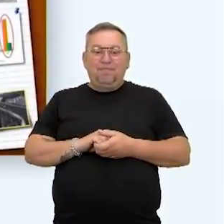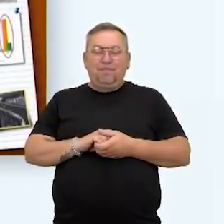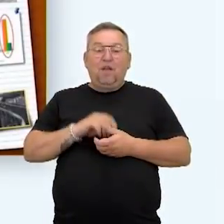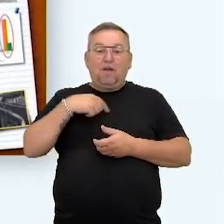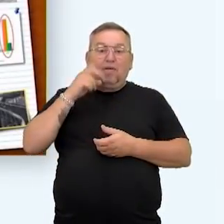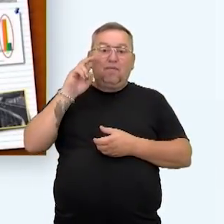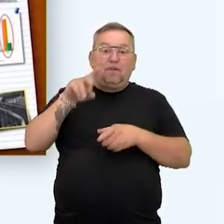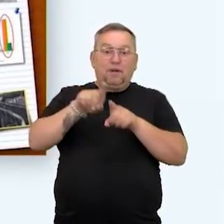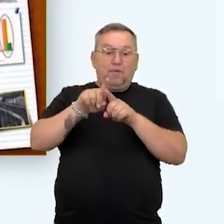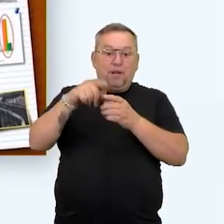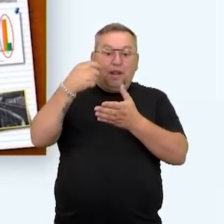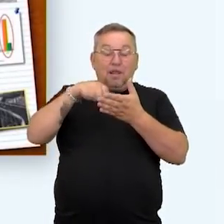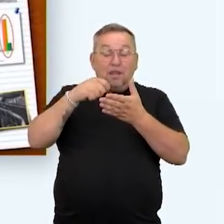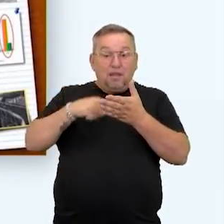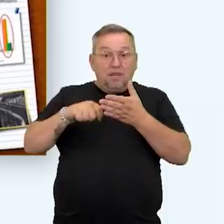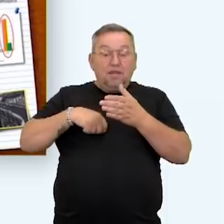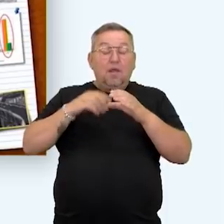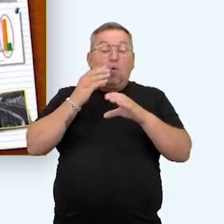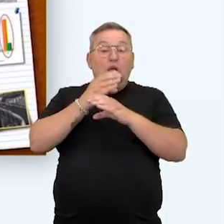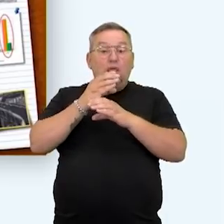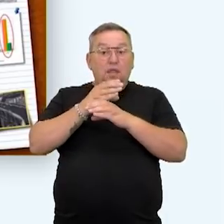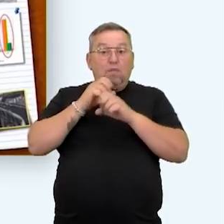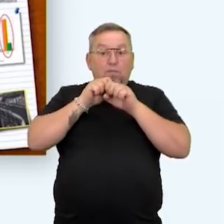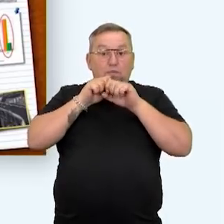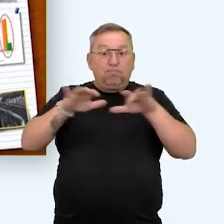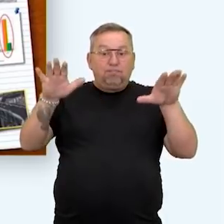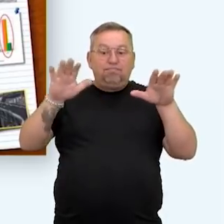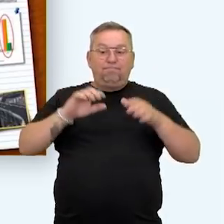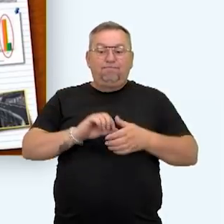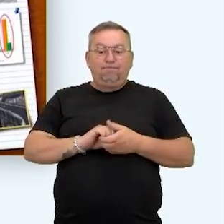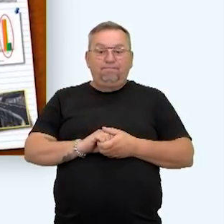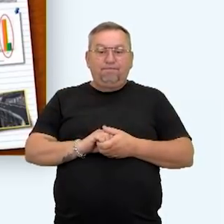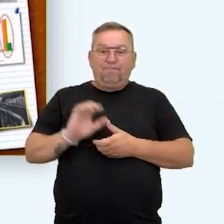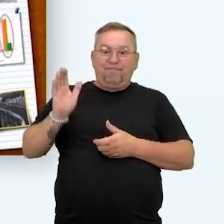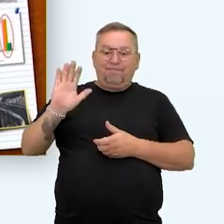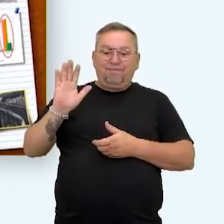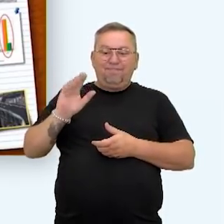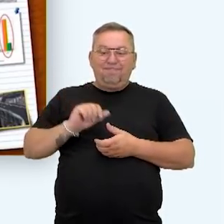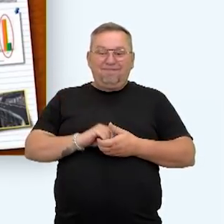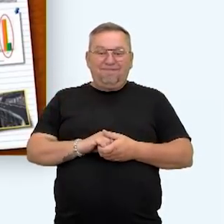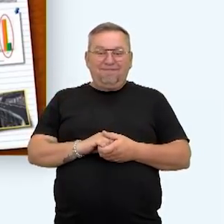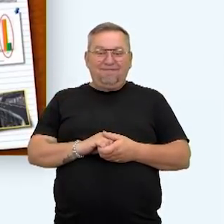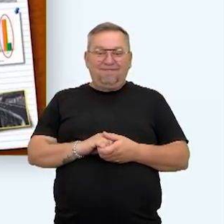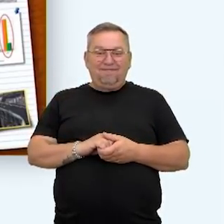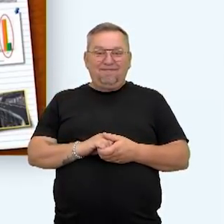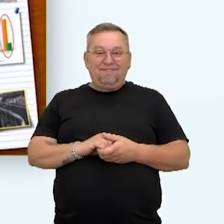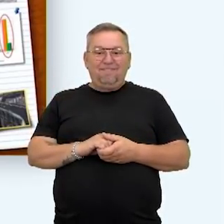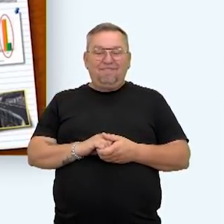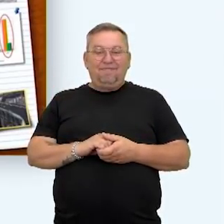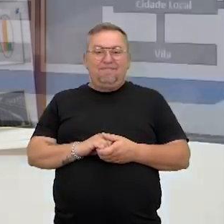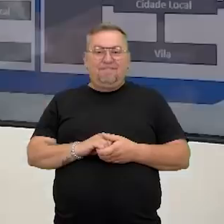Não deixe também de assinar nosso canal e nos ajudar a disseminar informação pelo país. Até a próxima!